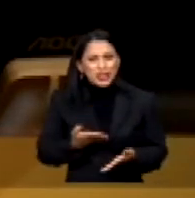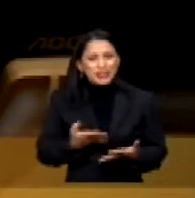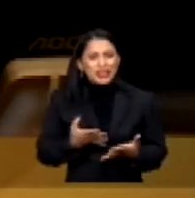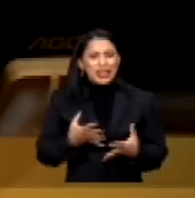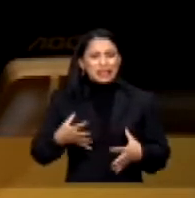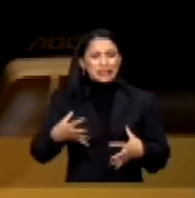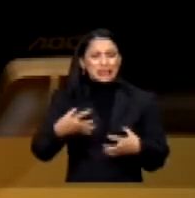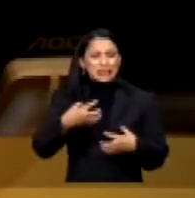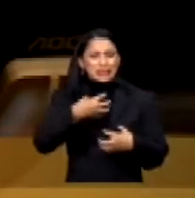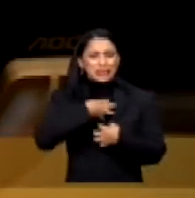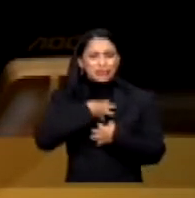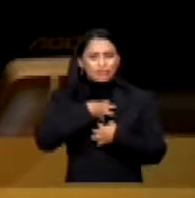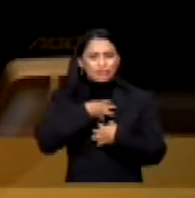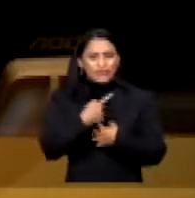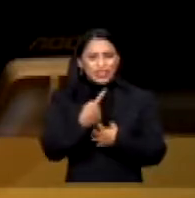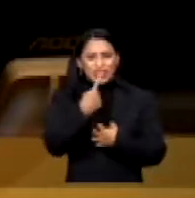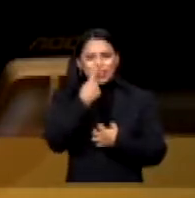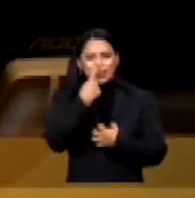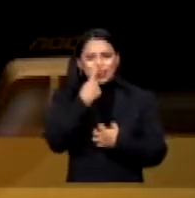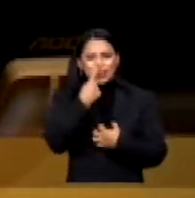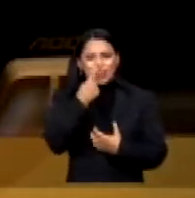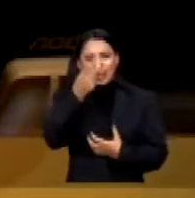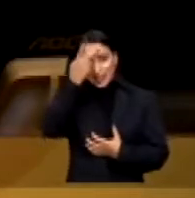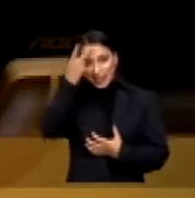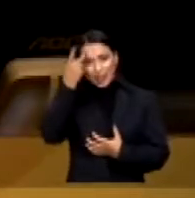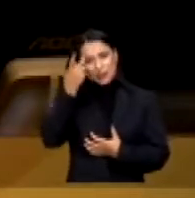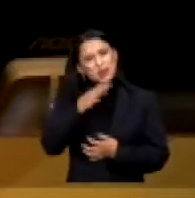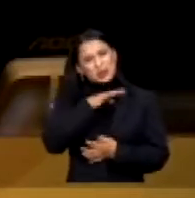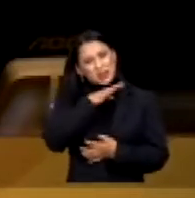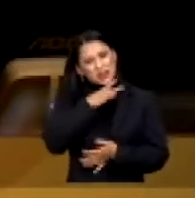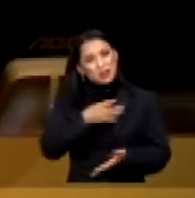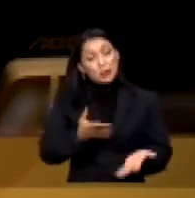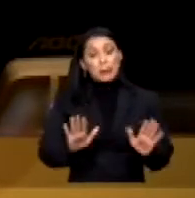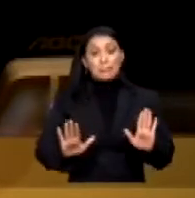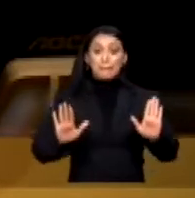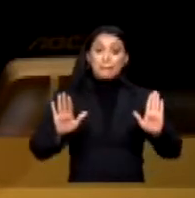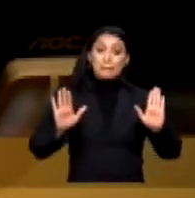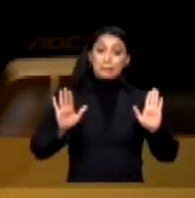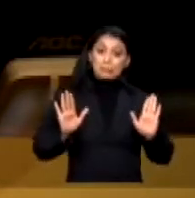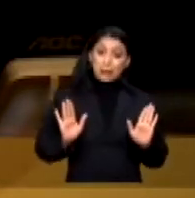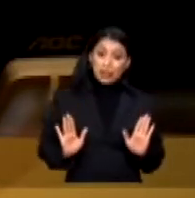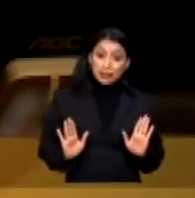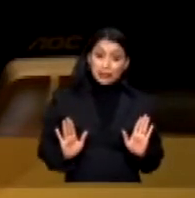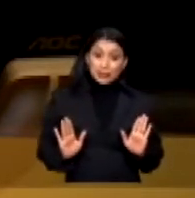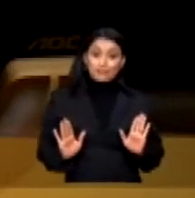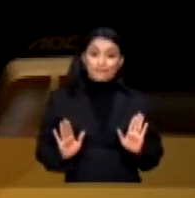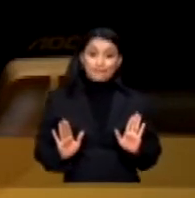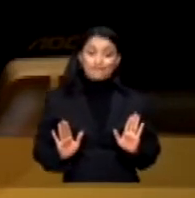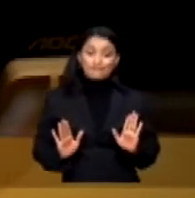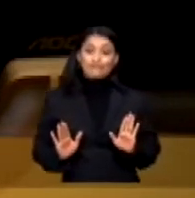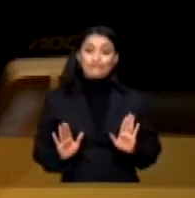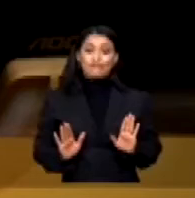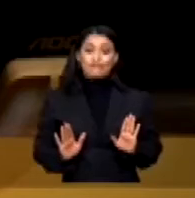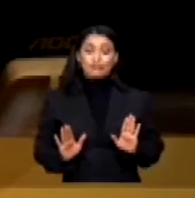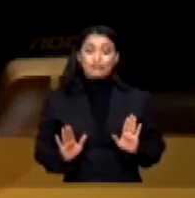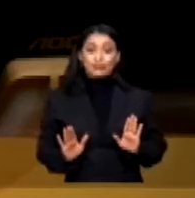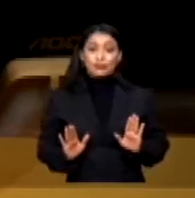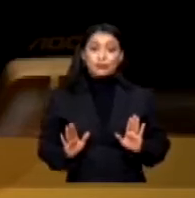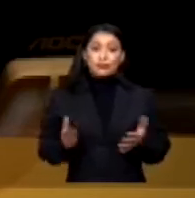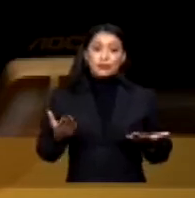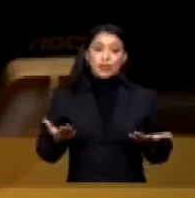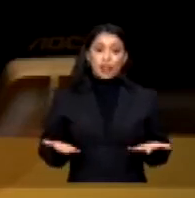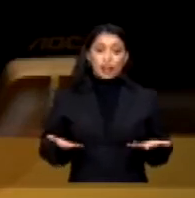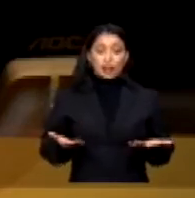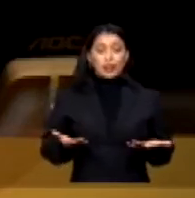invasão na esfera da intimidade das pessoas. Mas isto pode ser um